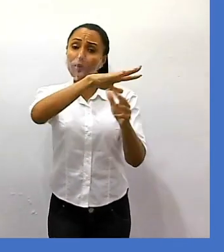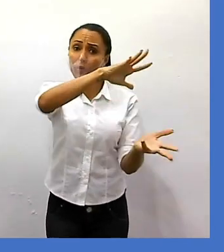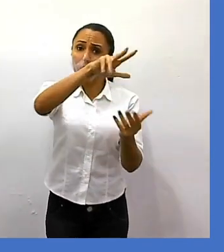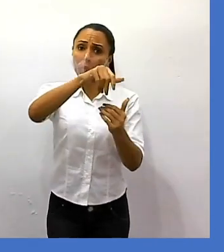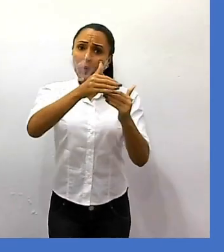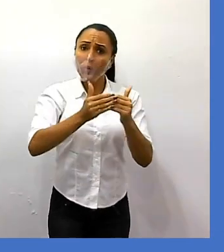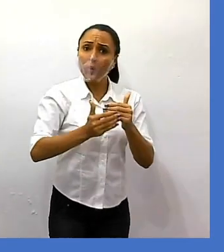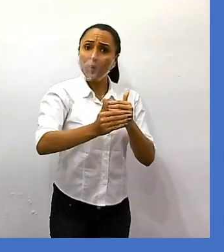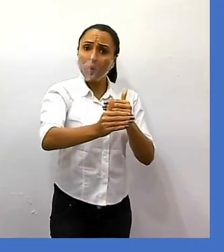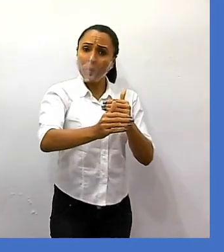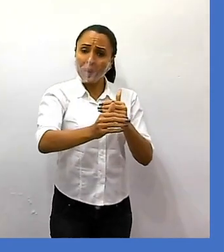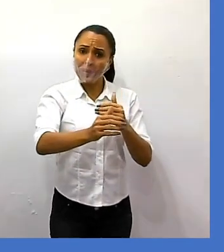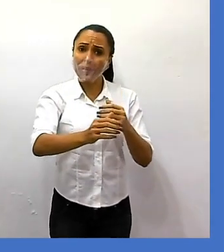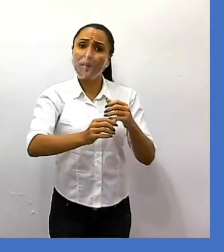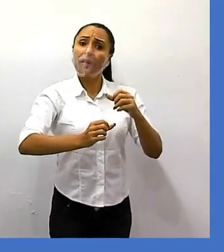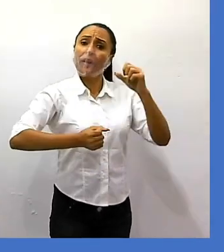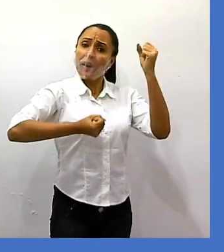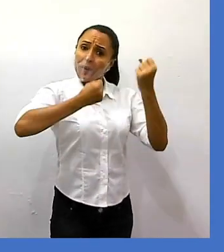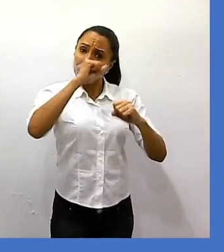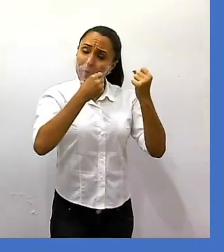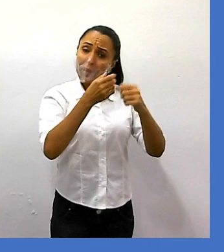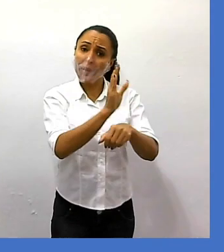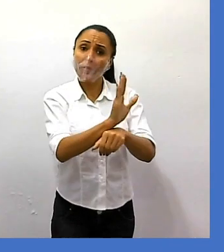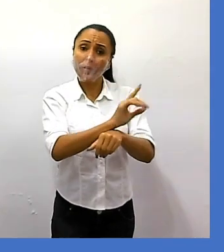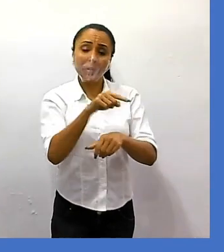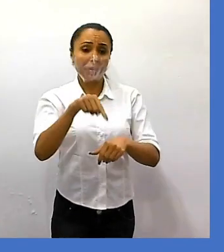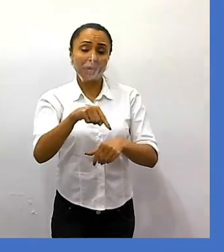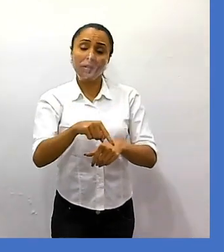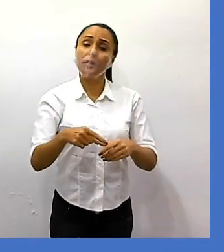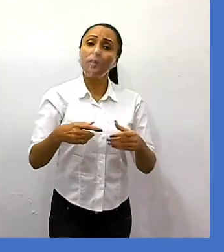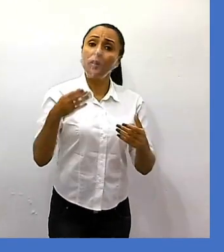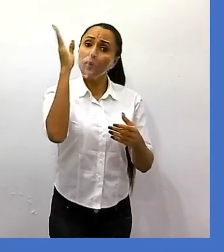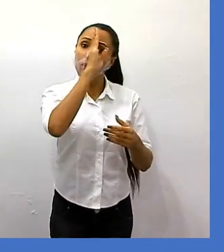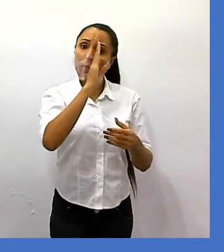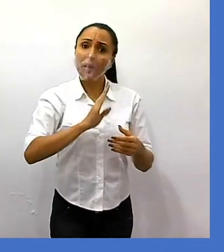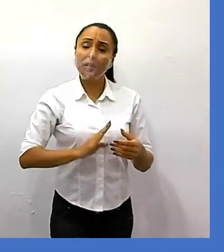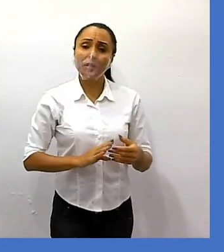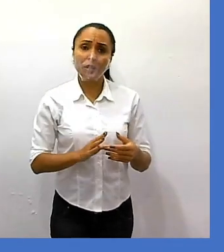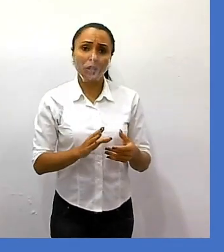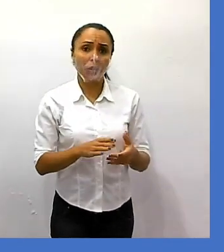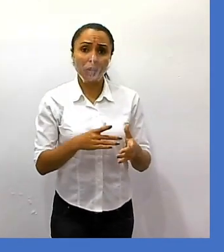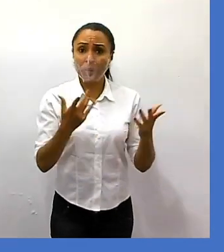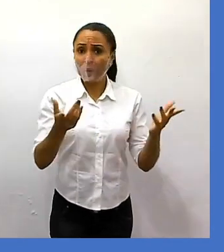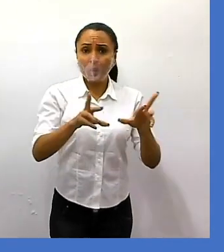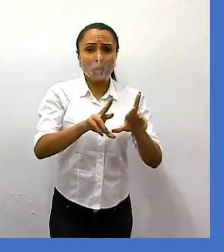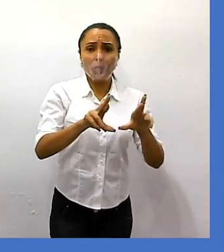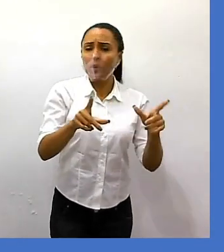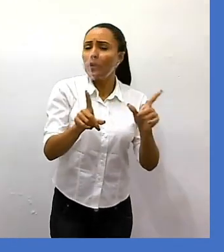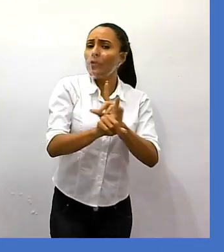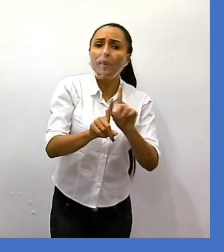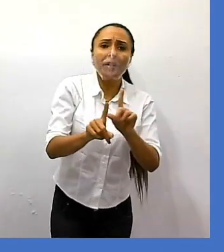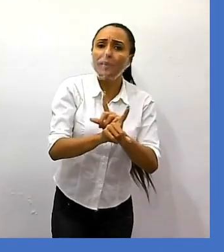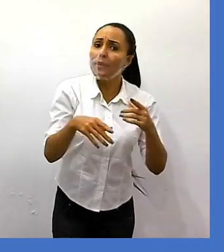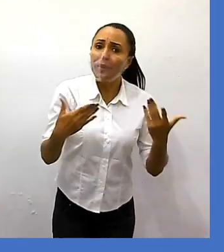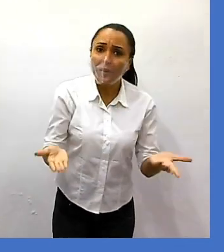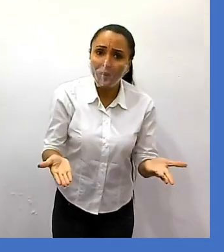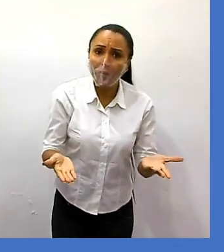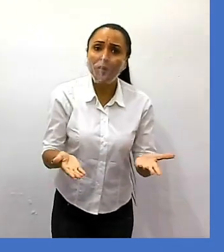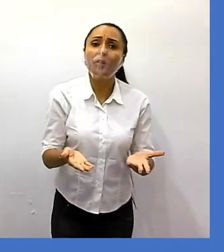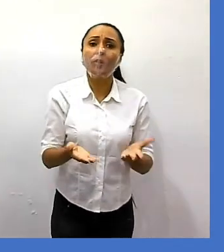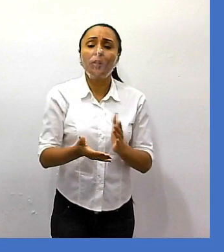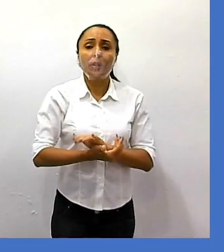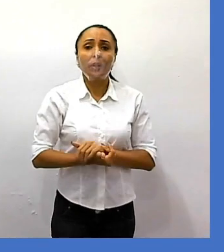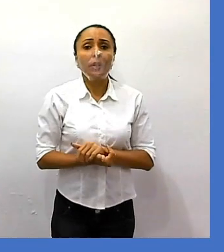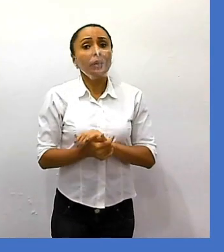a produzir filmes. E aqui no Brasil, o Brasil não foge, né, não fica indiferente a